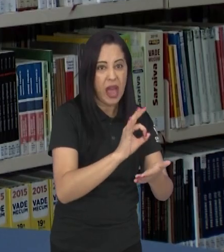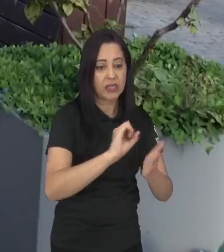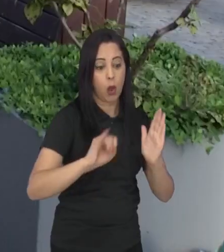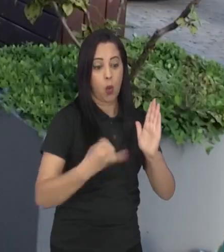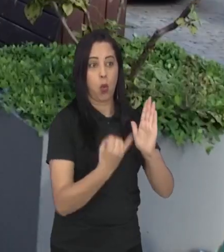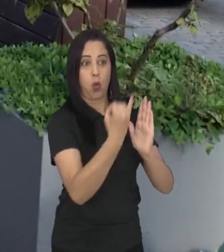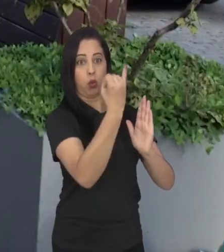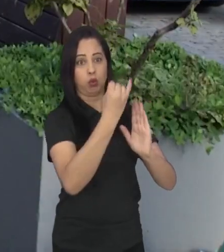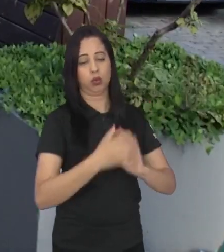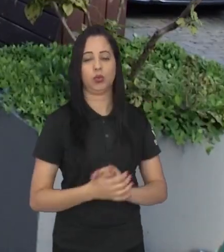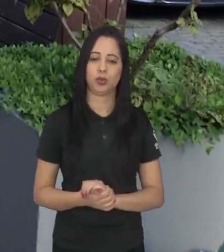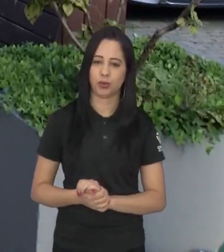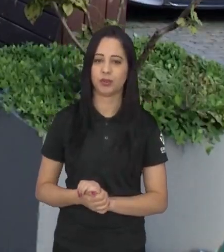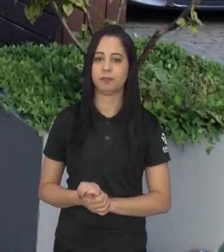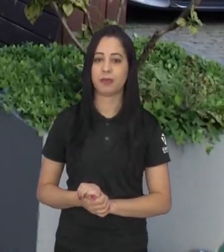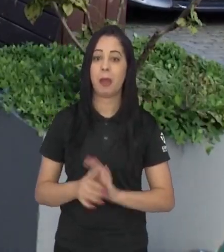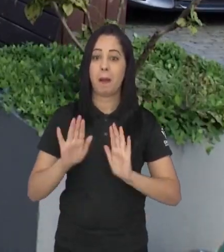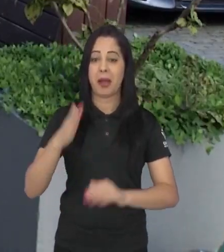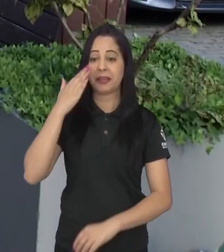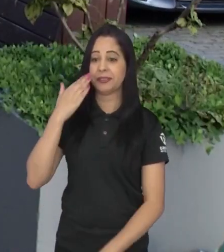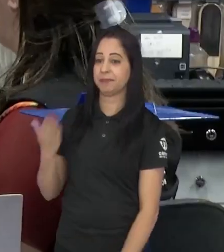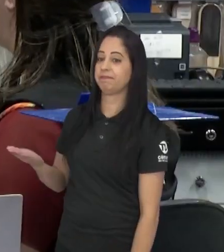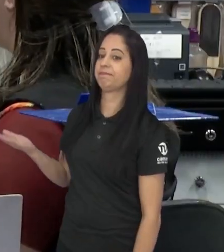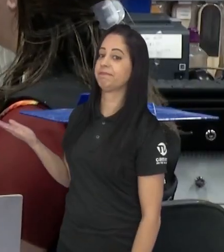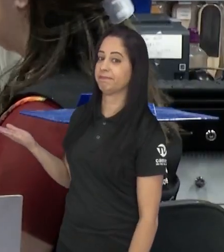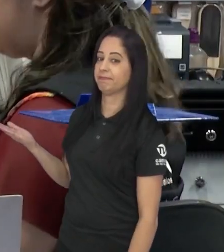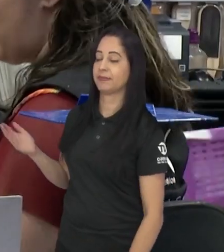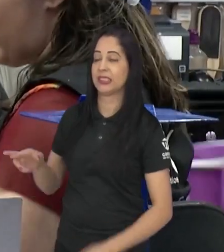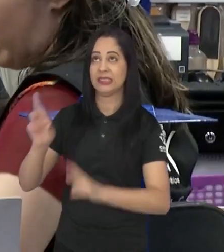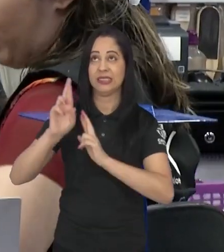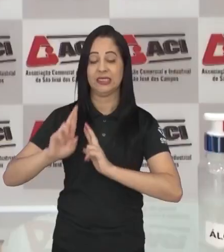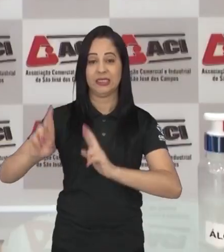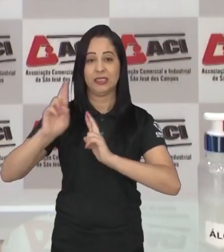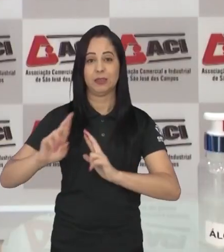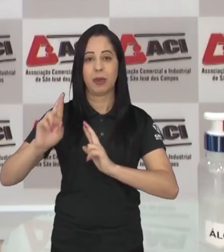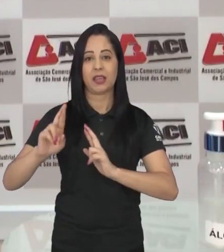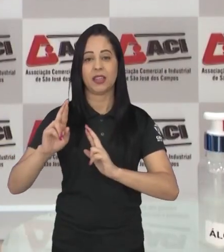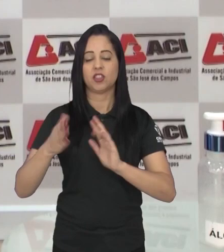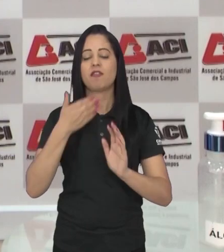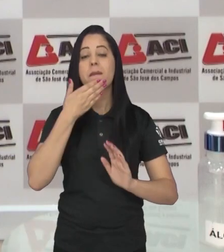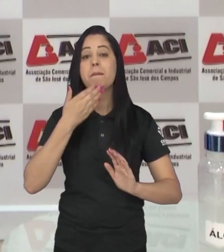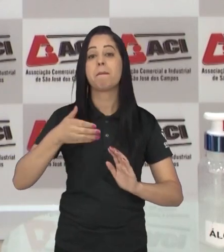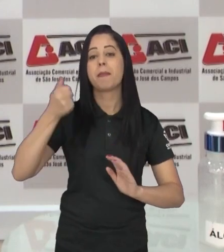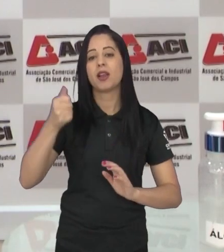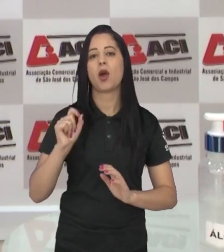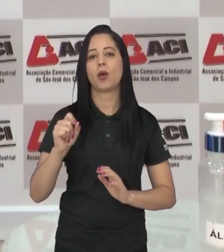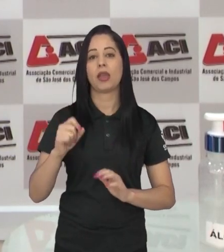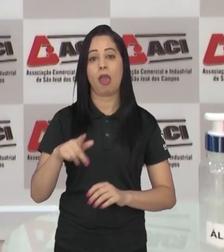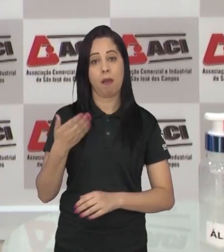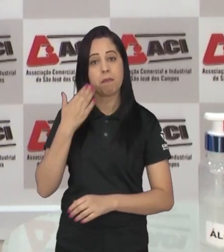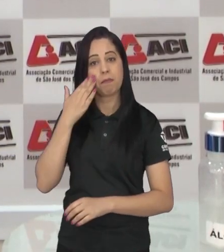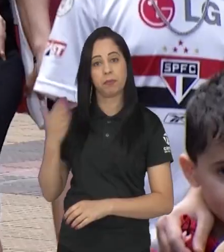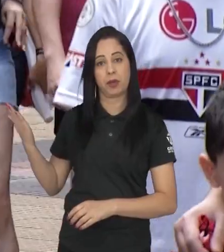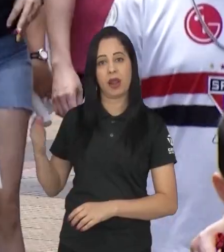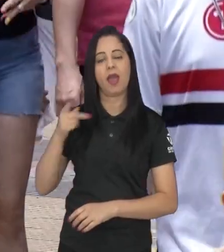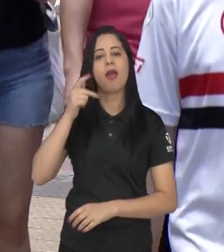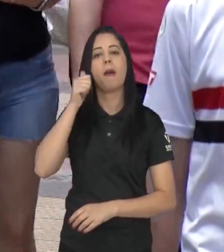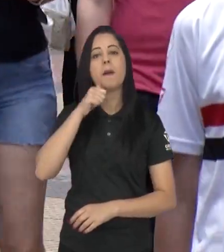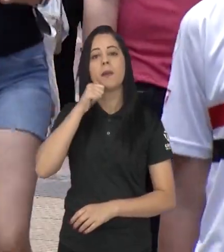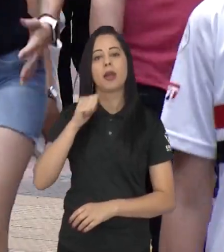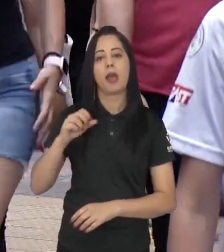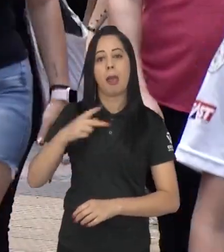juros. E para o comércio, as expectativas são as melhores. Eliane Maia, presidente da ACI, a